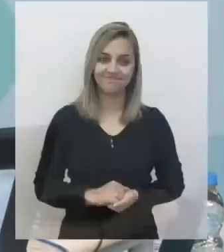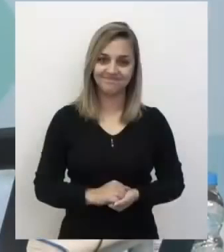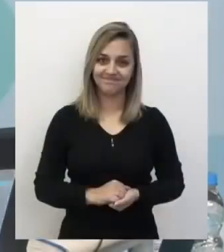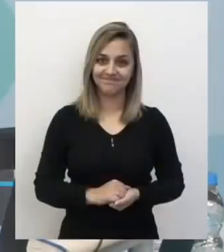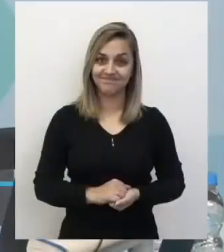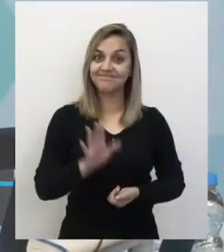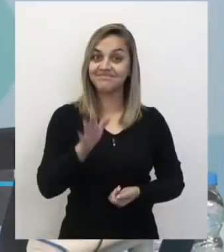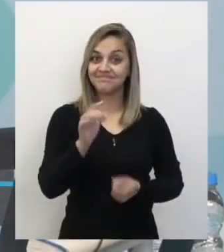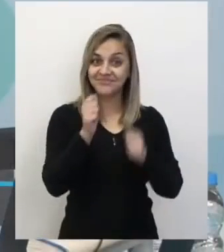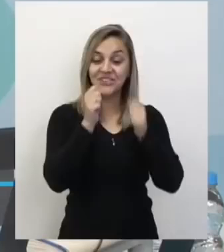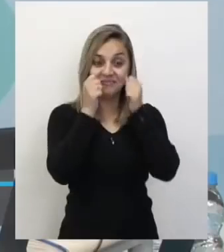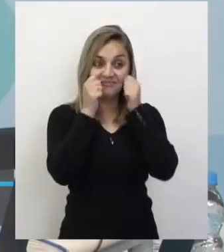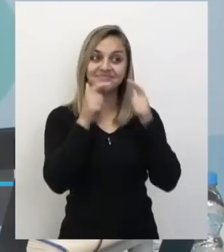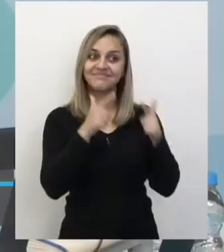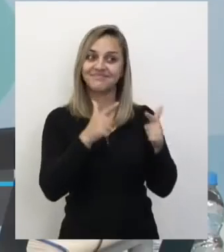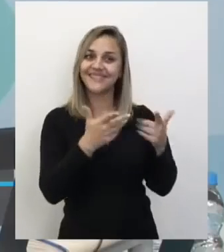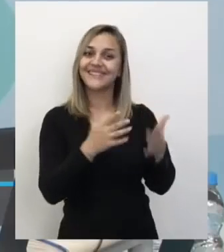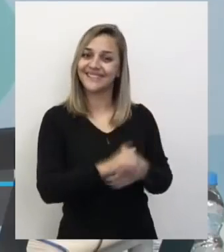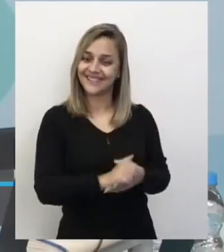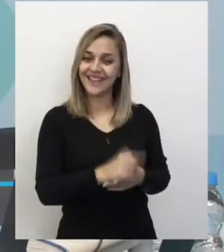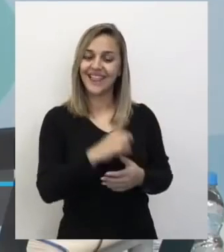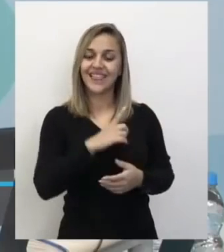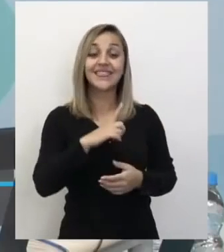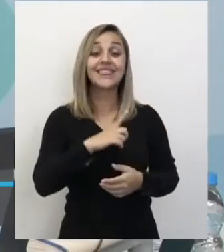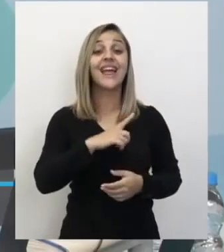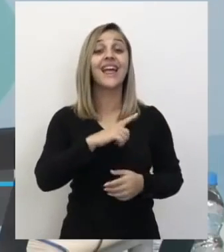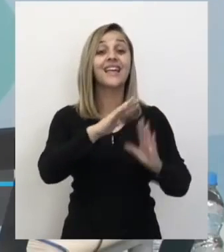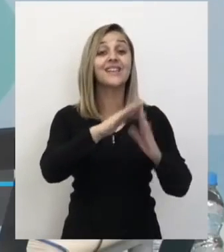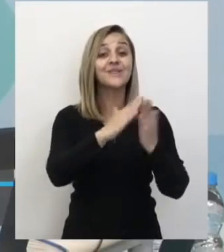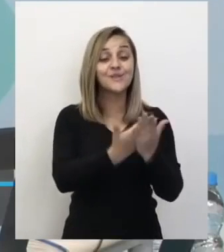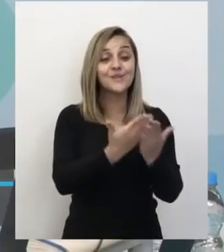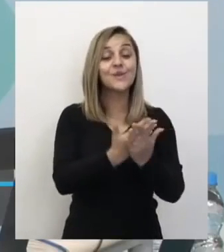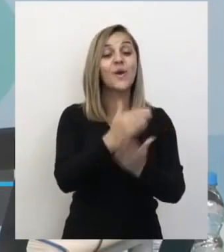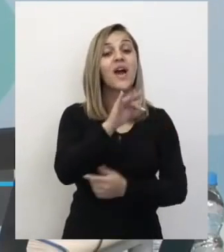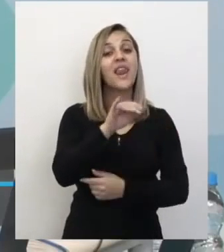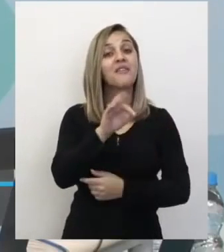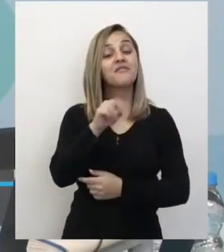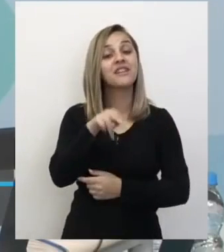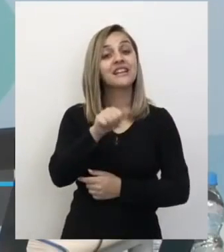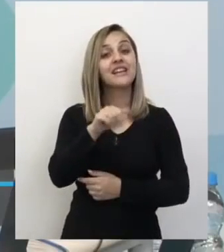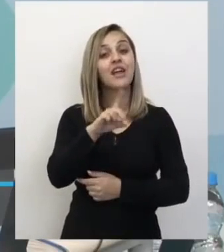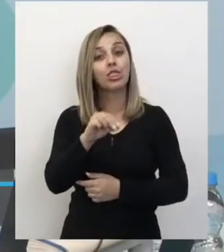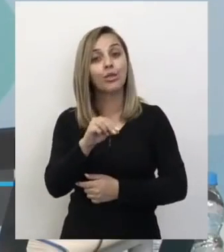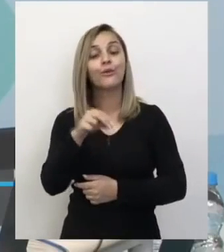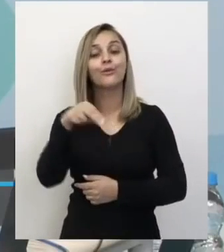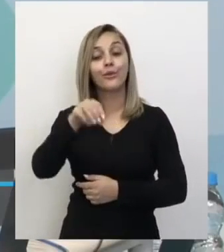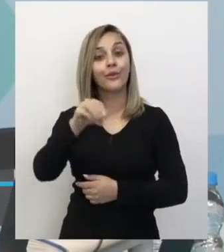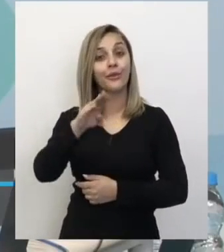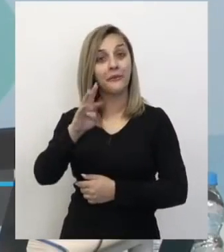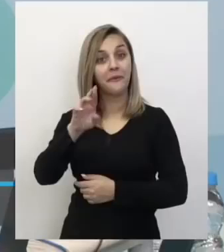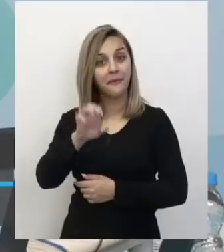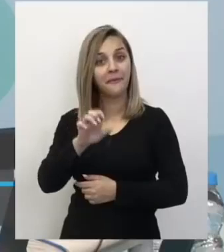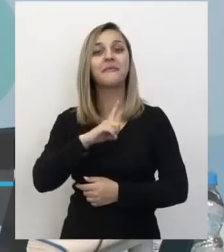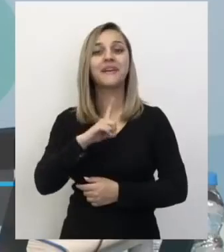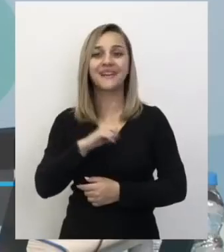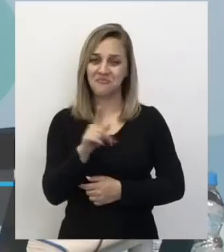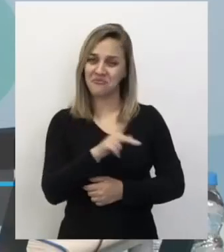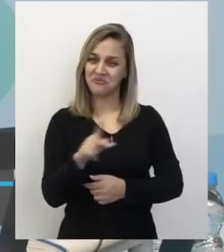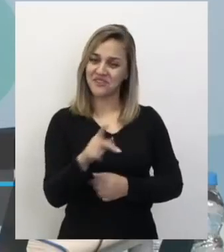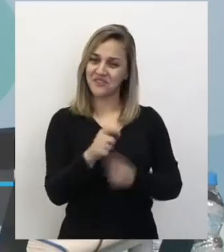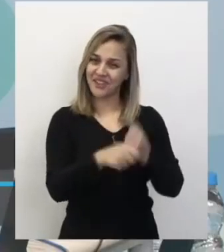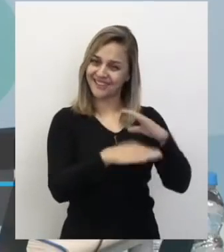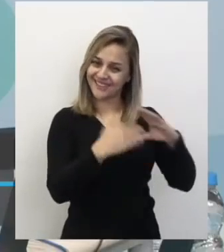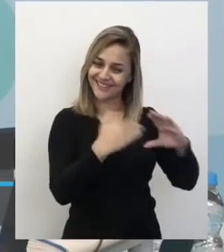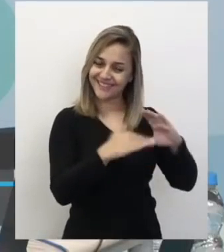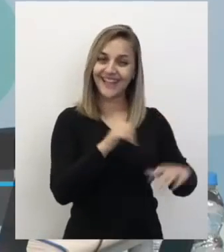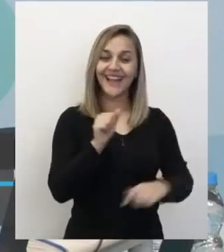A gente está ligado aí nos alunos da PEI Fernando Nobre, aí do 6º A, do 6º B, que a professora Ana Maria tinha colocado, que a gente não falou, agora a gente está falando. Olha,